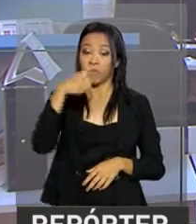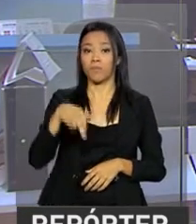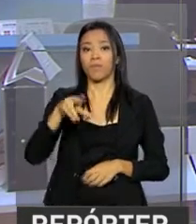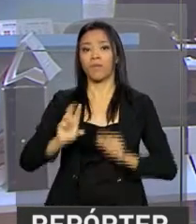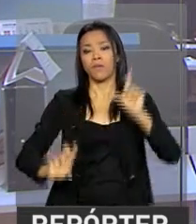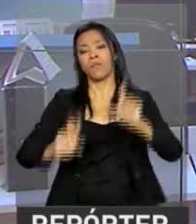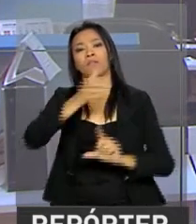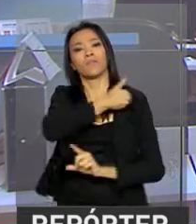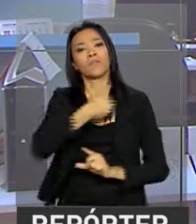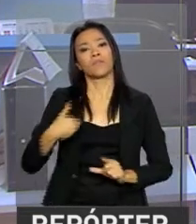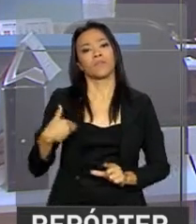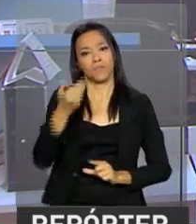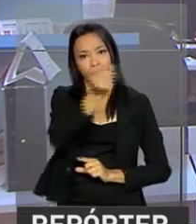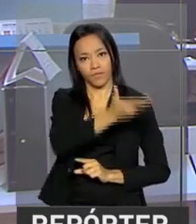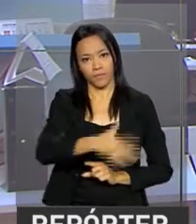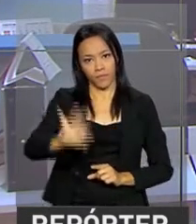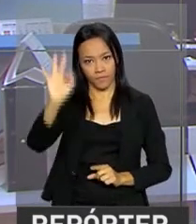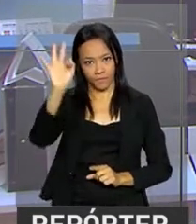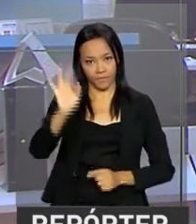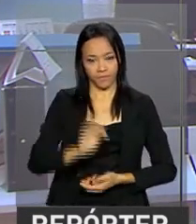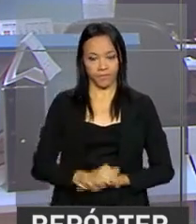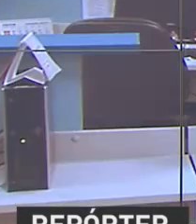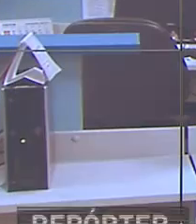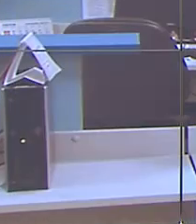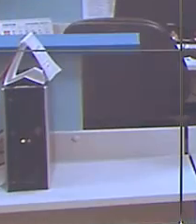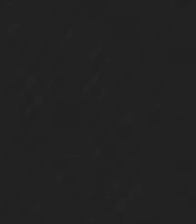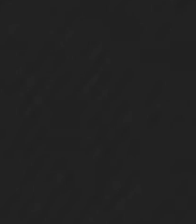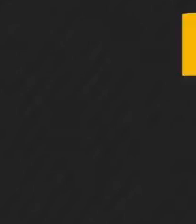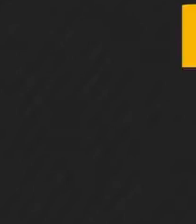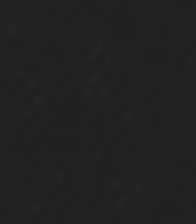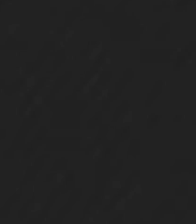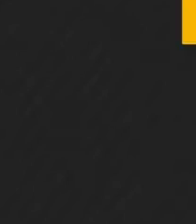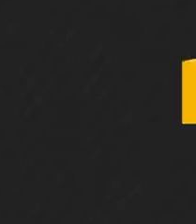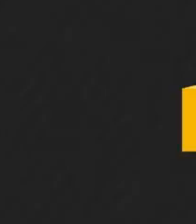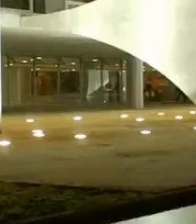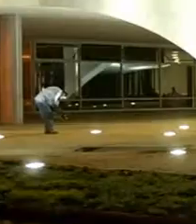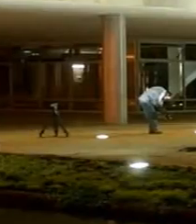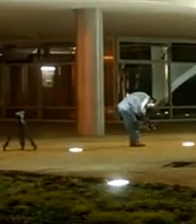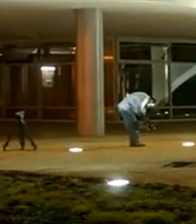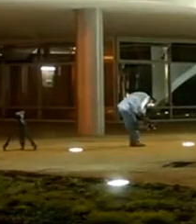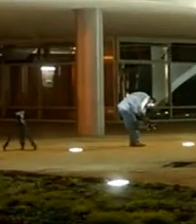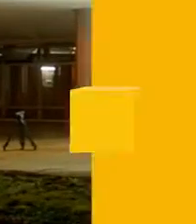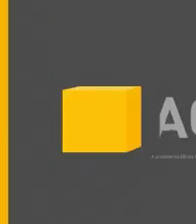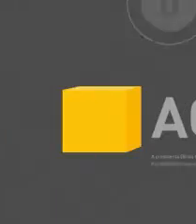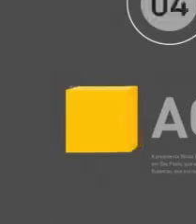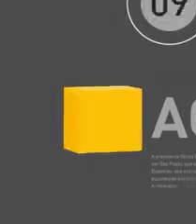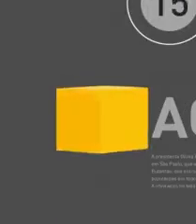NBR, a TV do Governo Federal.